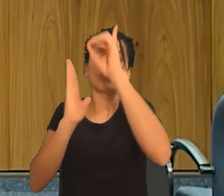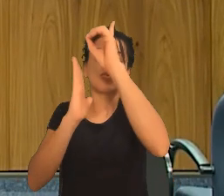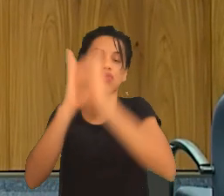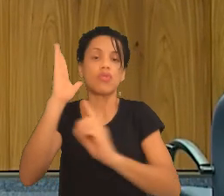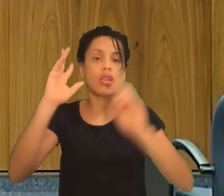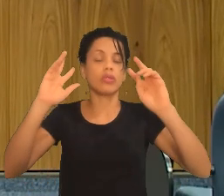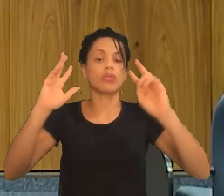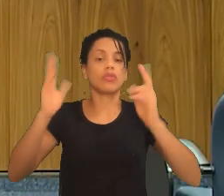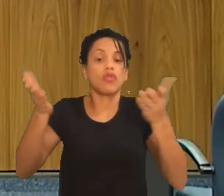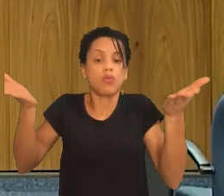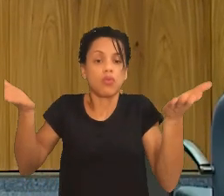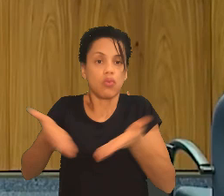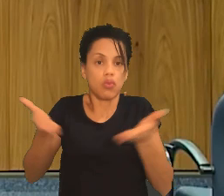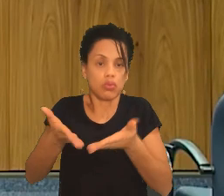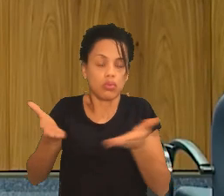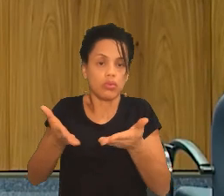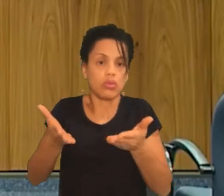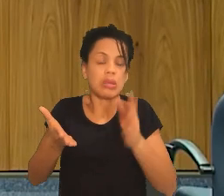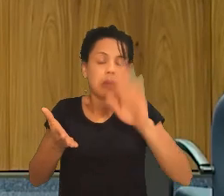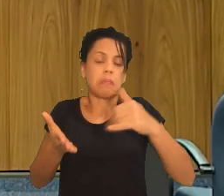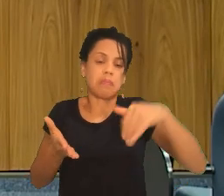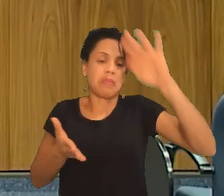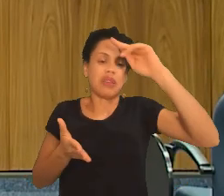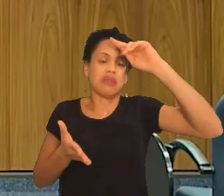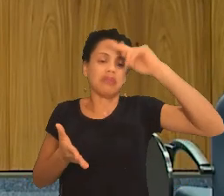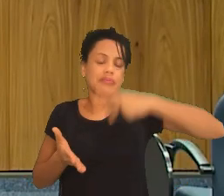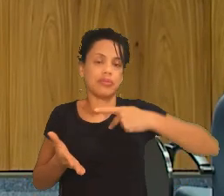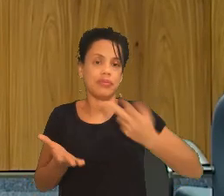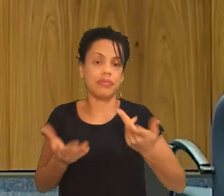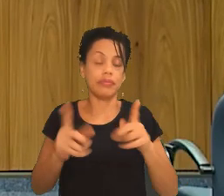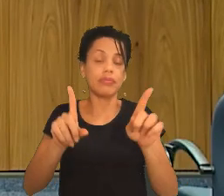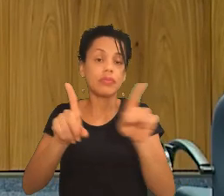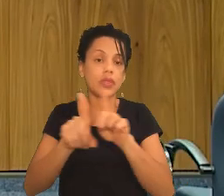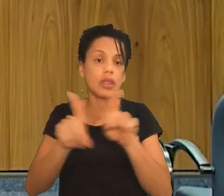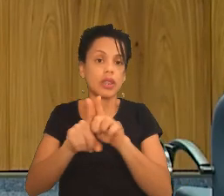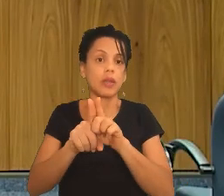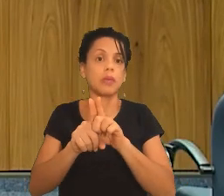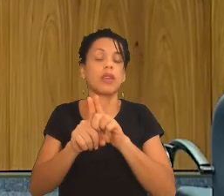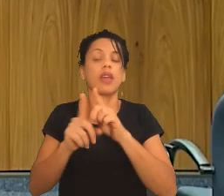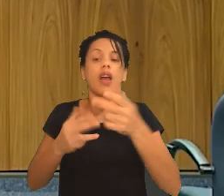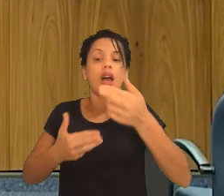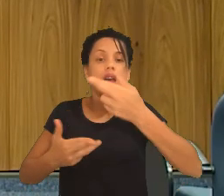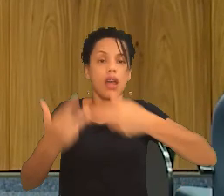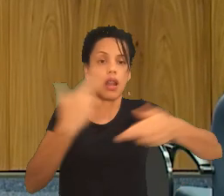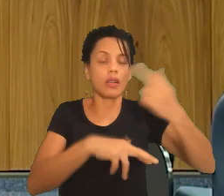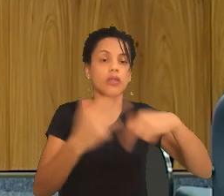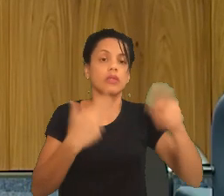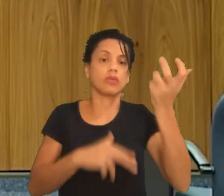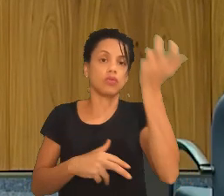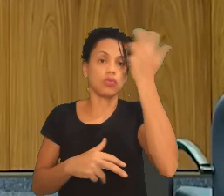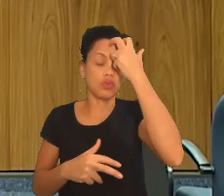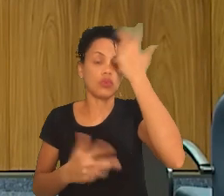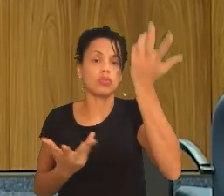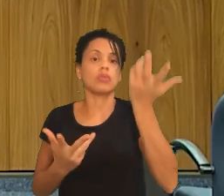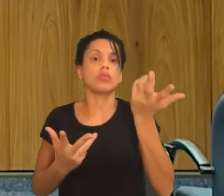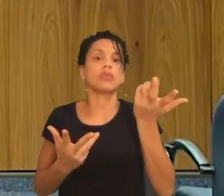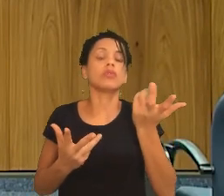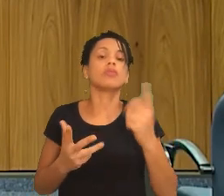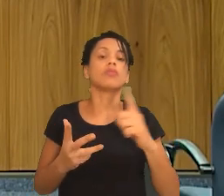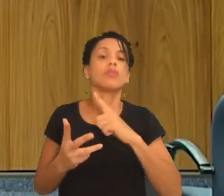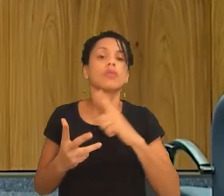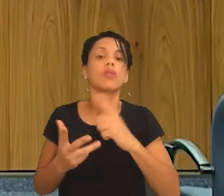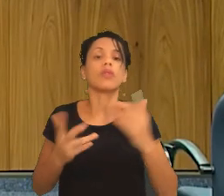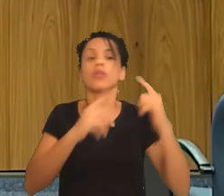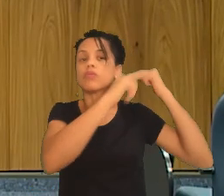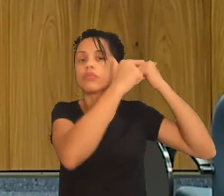humanos modernos e eurocêntricos. A partir das relações com as culturas, identidades e conhecimentos milenares e tradicionais, poderemos